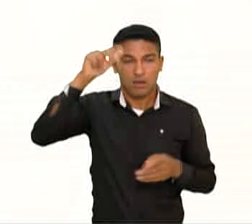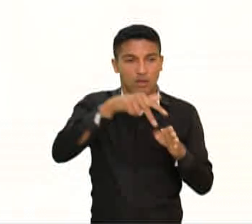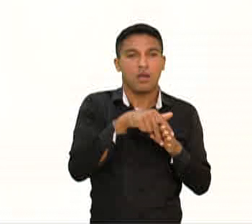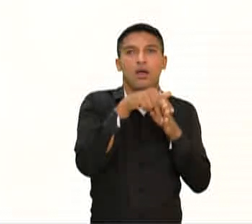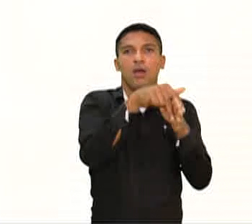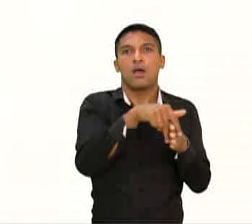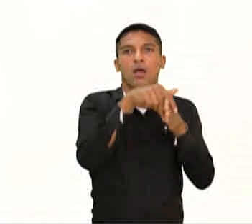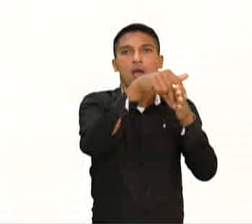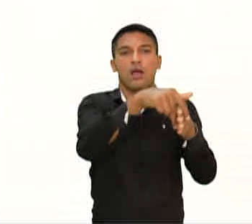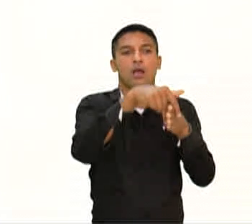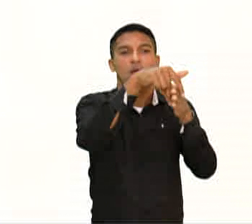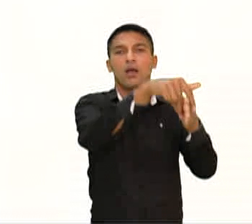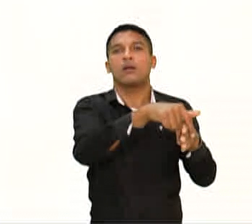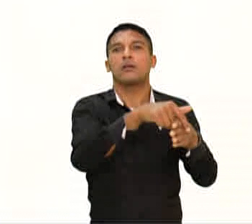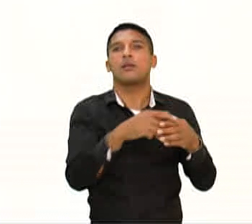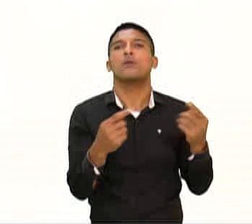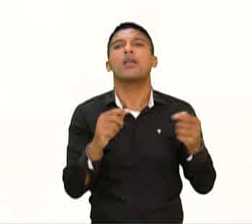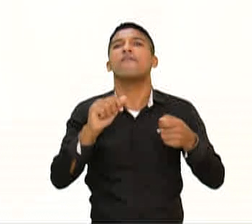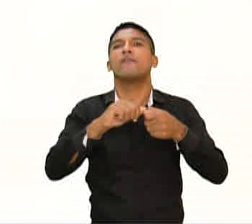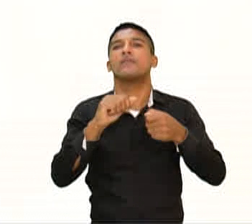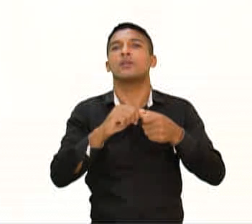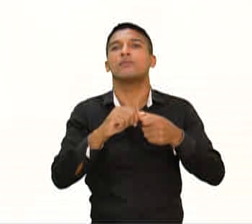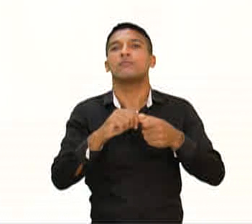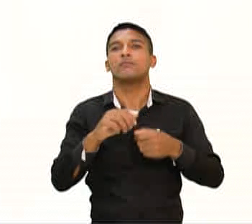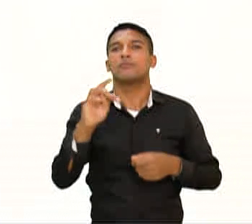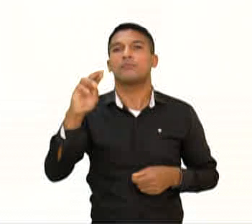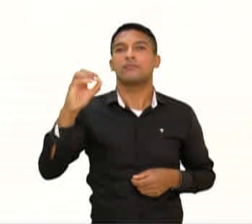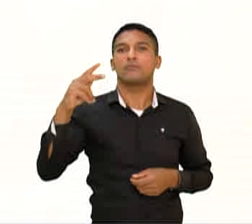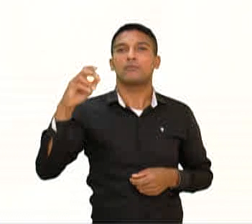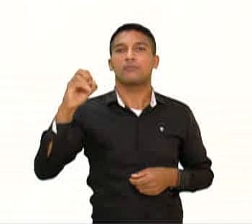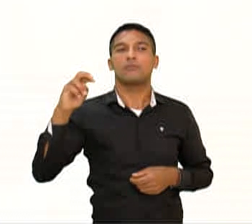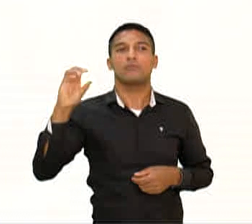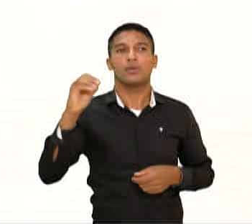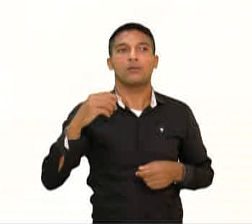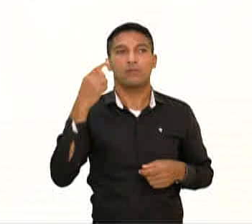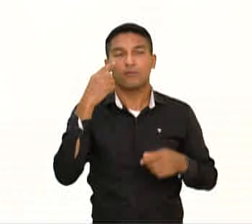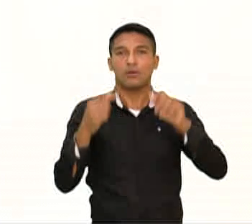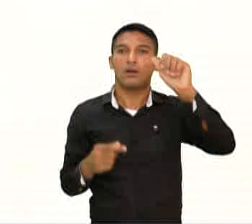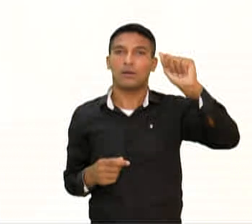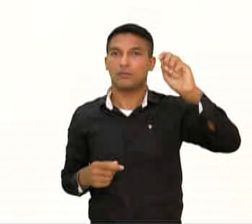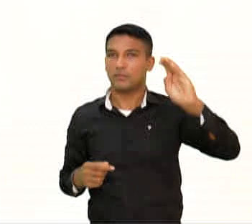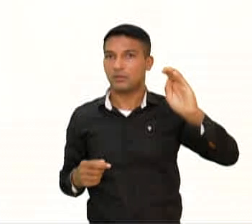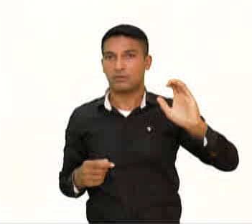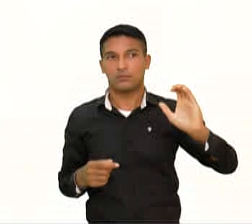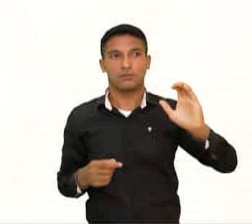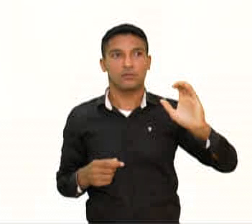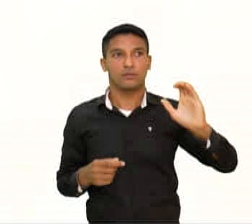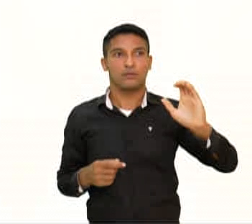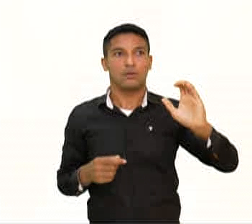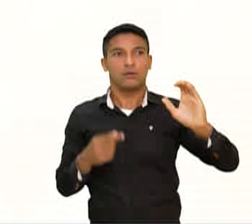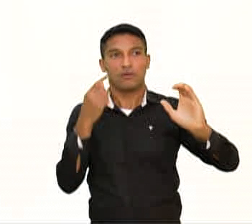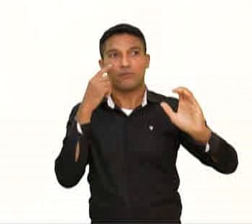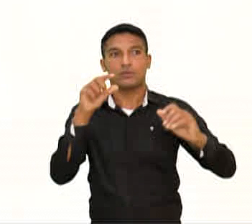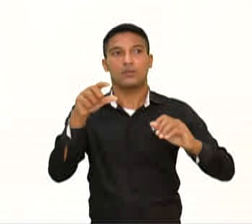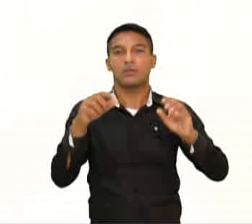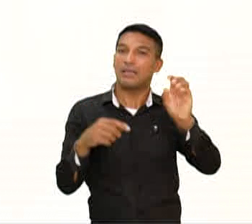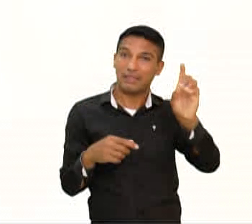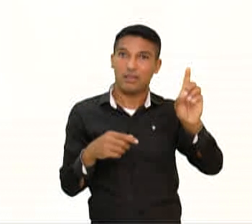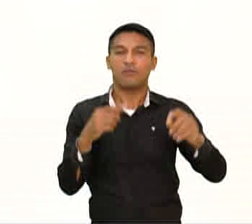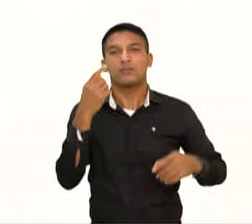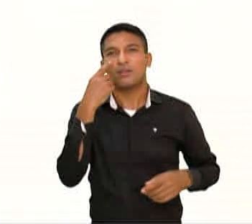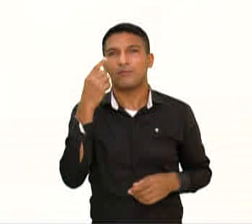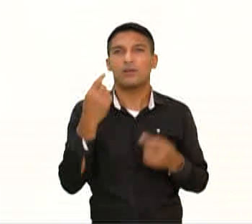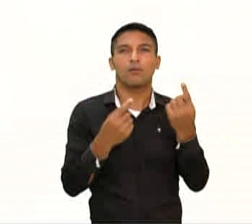litoral. Ou D. Transportavam gado e mercadorias para as suas atividades mercantis. Marque a atividade correta, alternativa